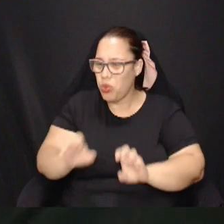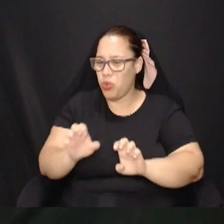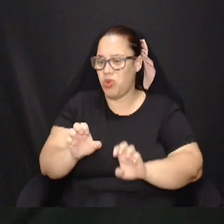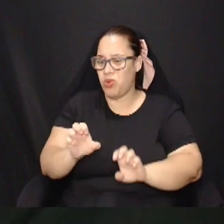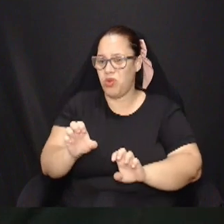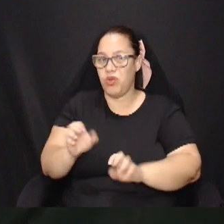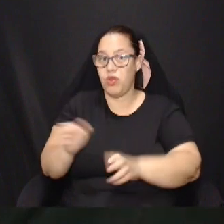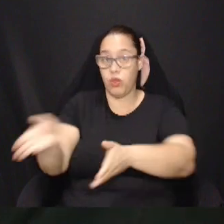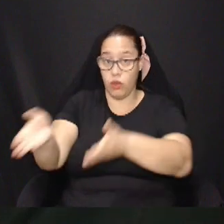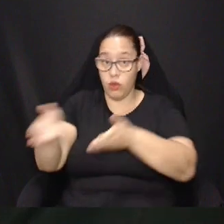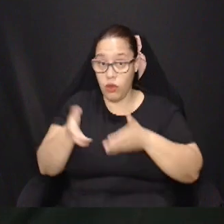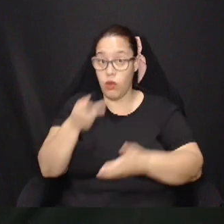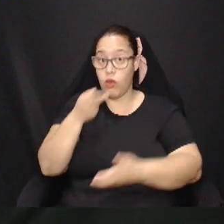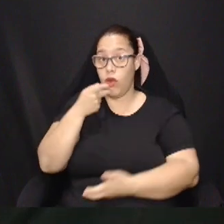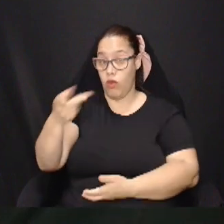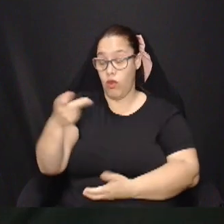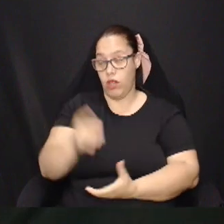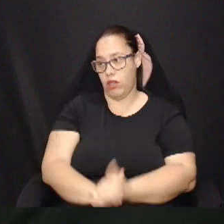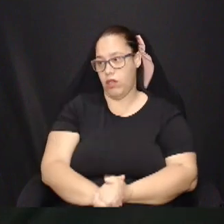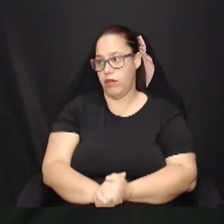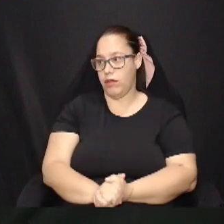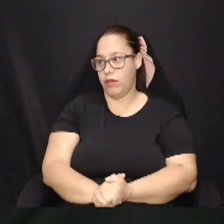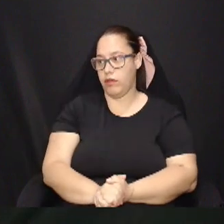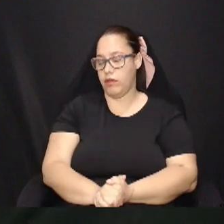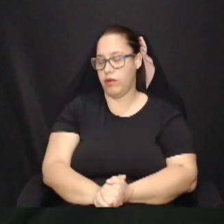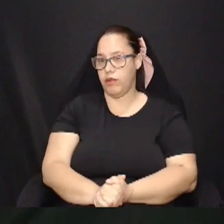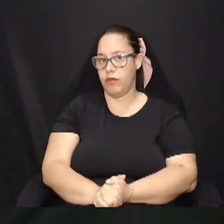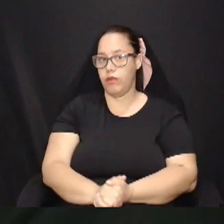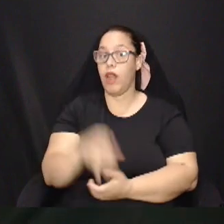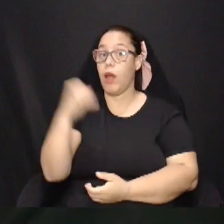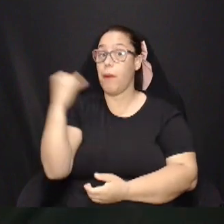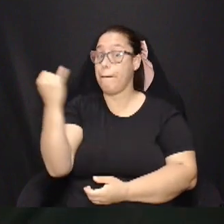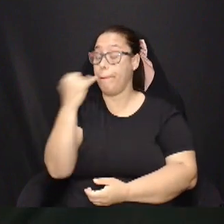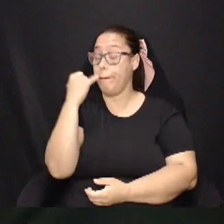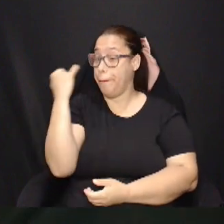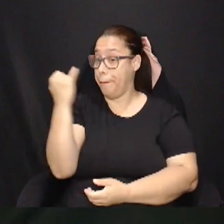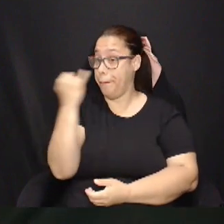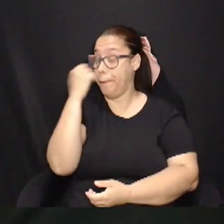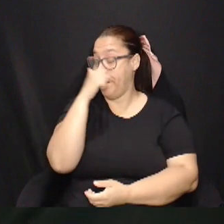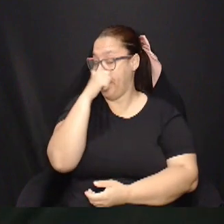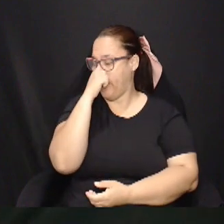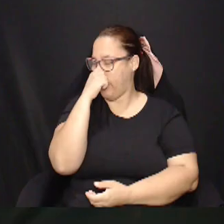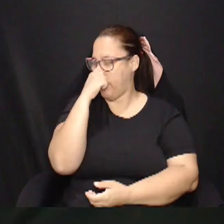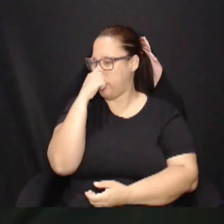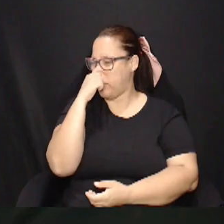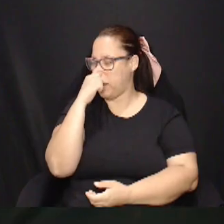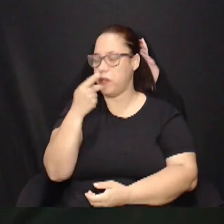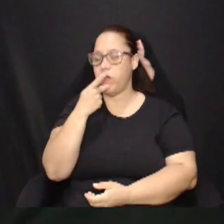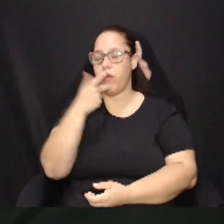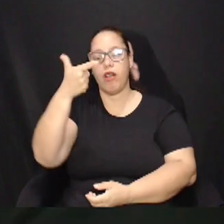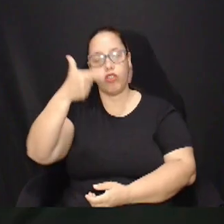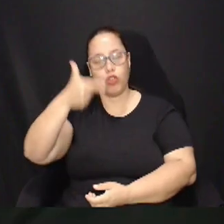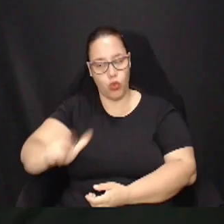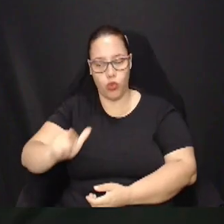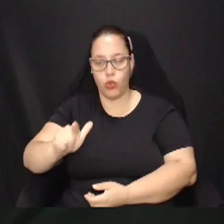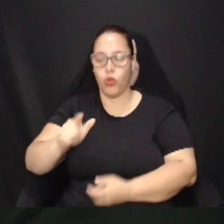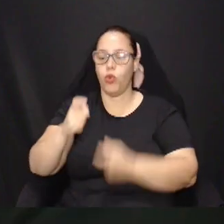uma fala sobre a importância, e a gente bate na tecla de novo, quando o doutor